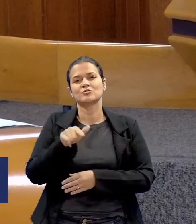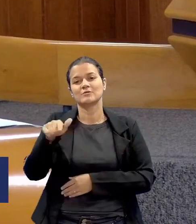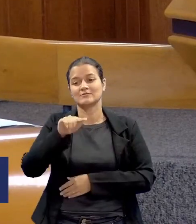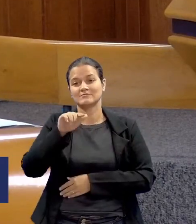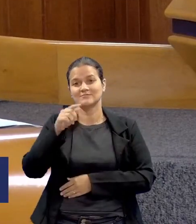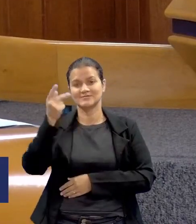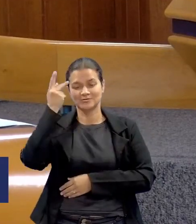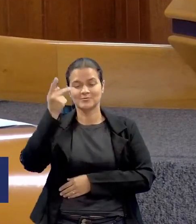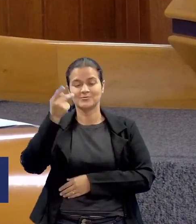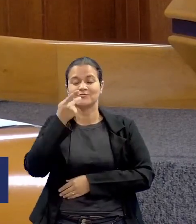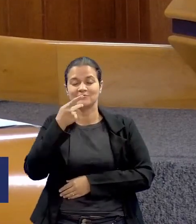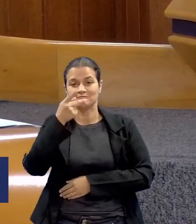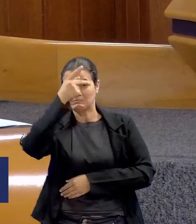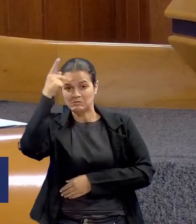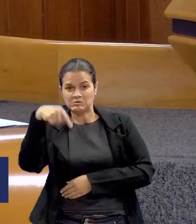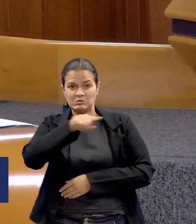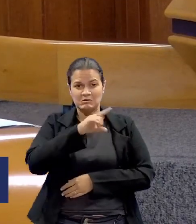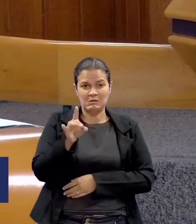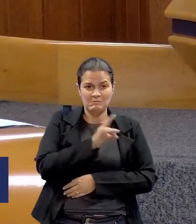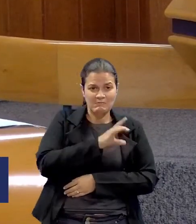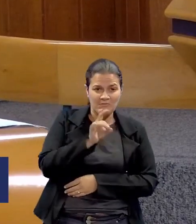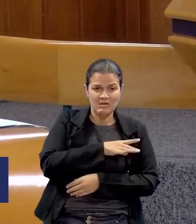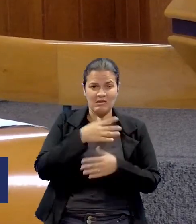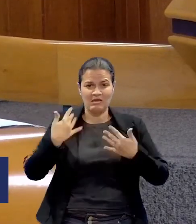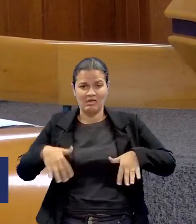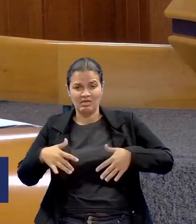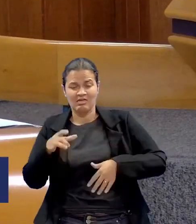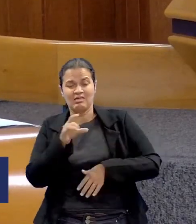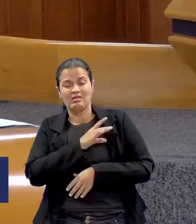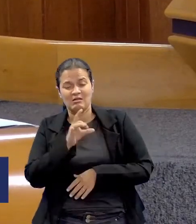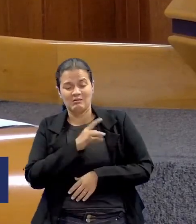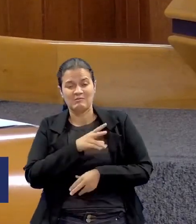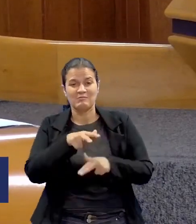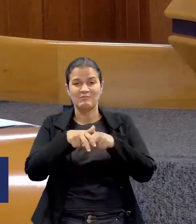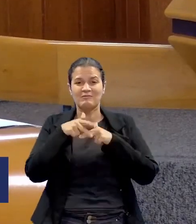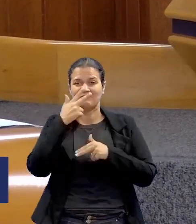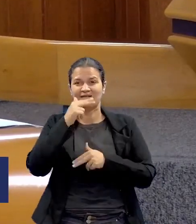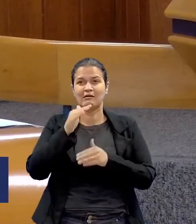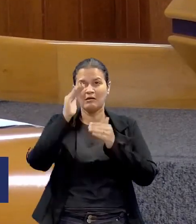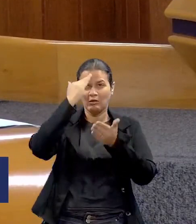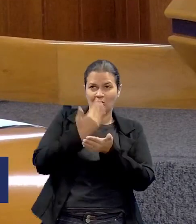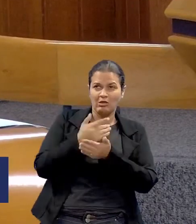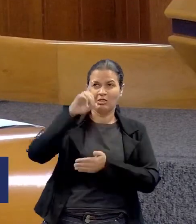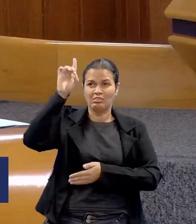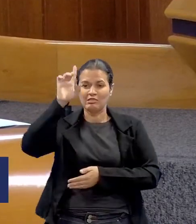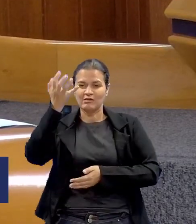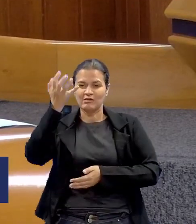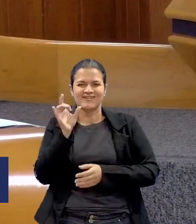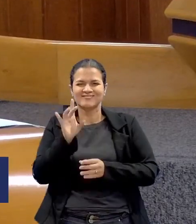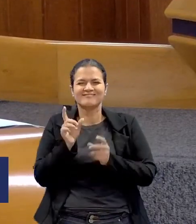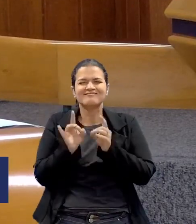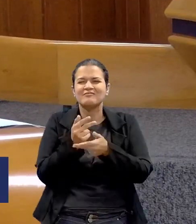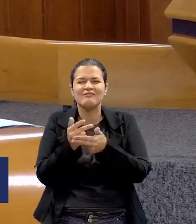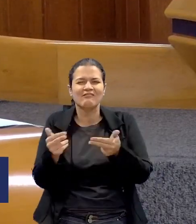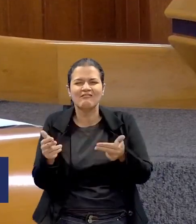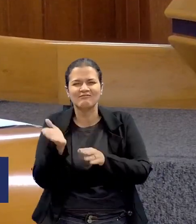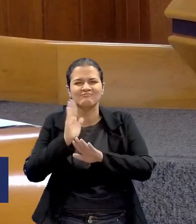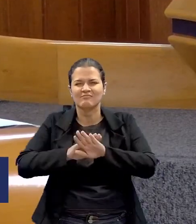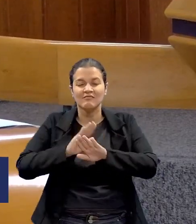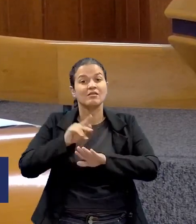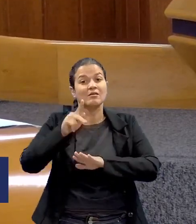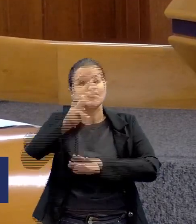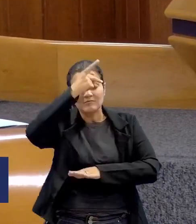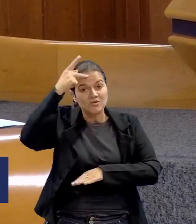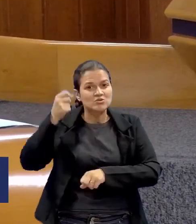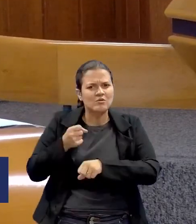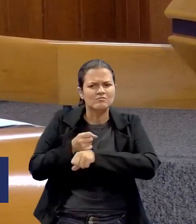alienados, medrosos da vida, penalizados por um Deus falacioso e mercadológico, relembro, o sacerdote confessa